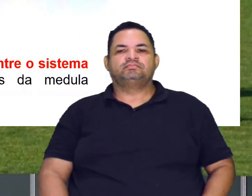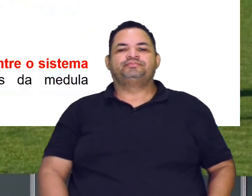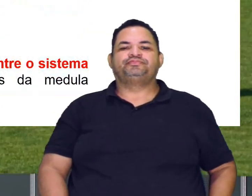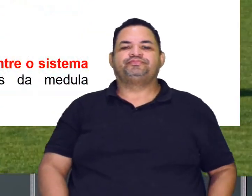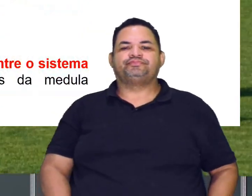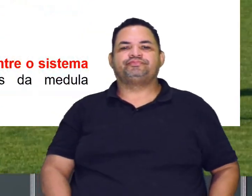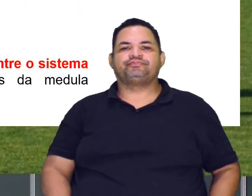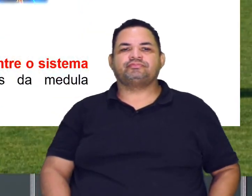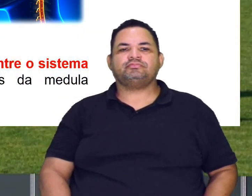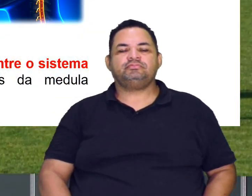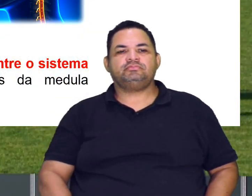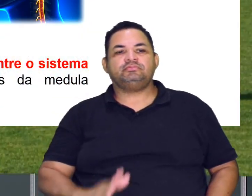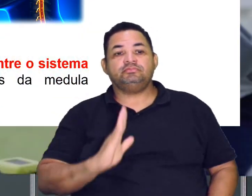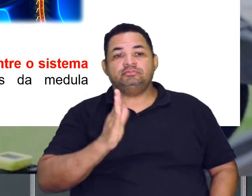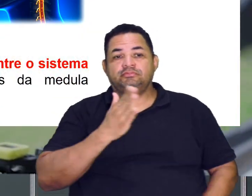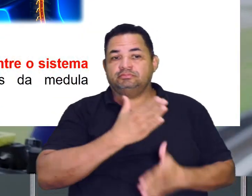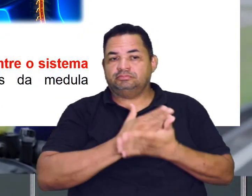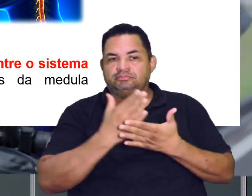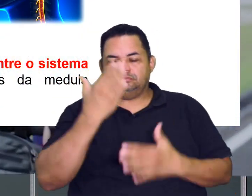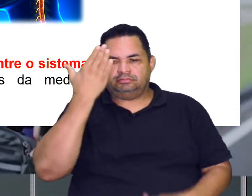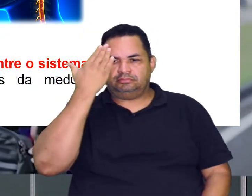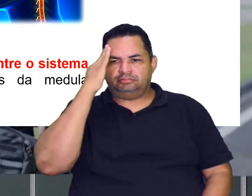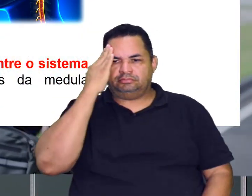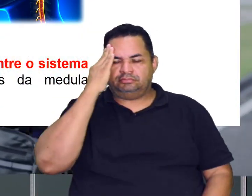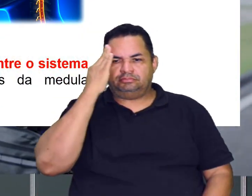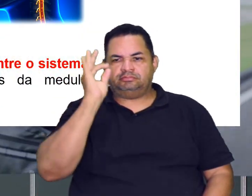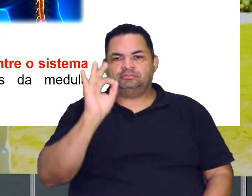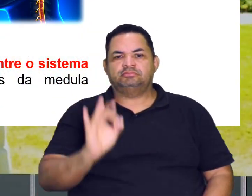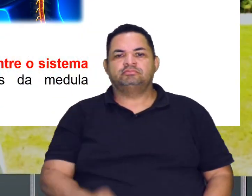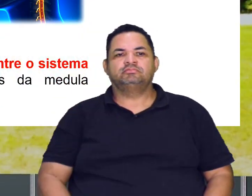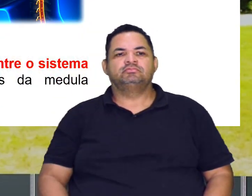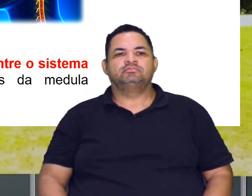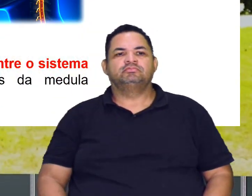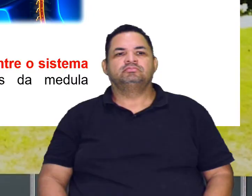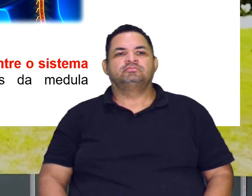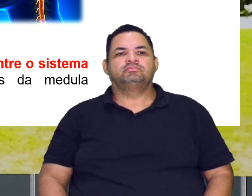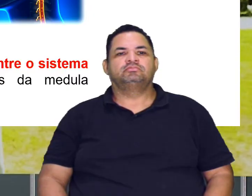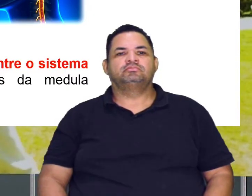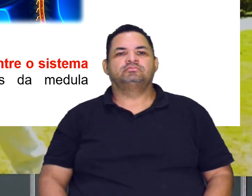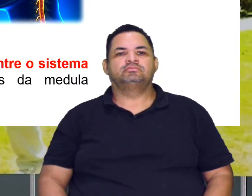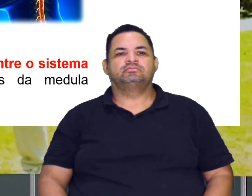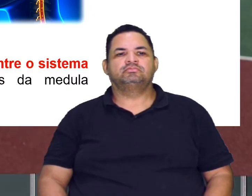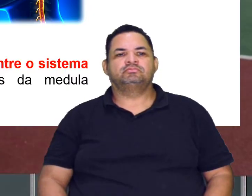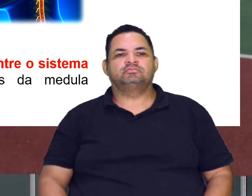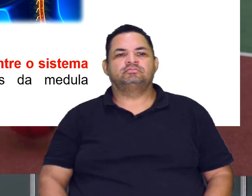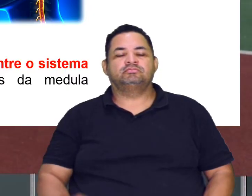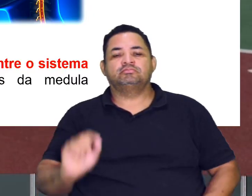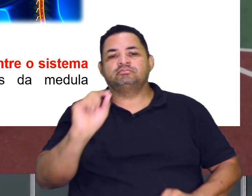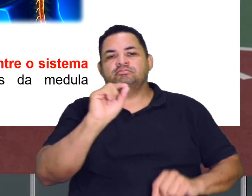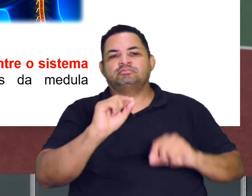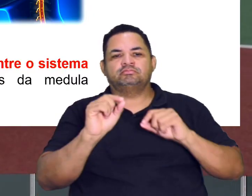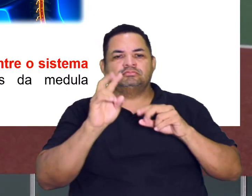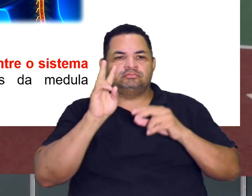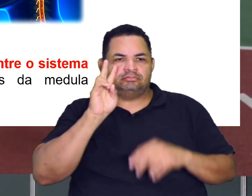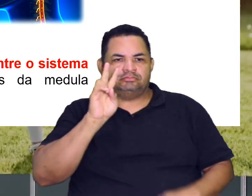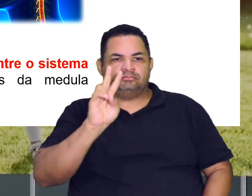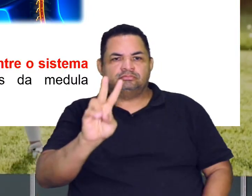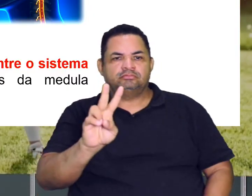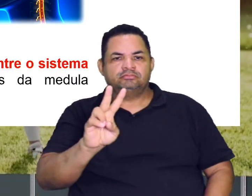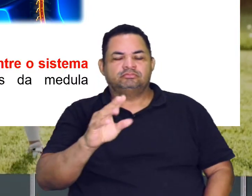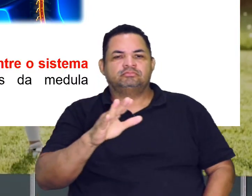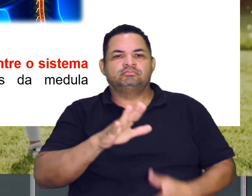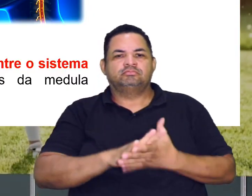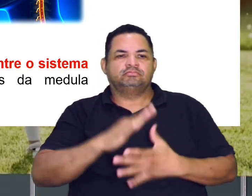bem. A gente já começou a entender então o desenho que se forma aí nessa nossa coluna. E aí, o que a gente vê? A